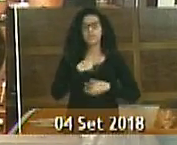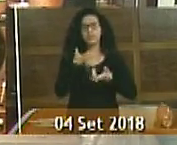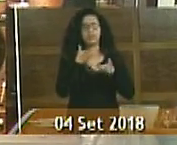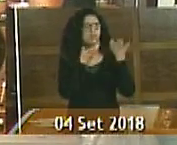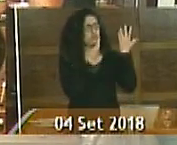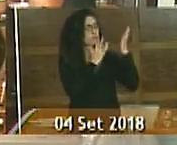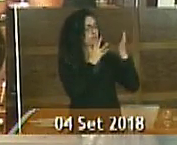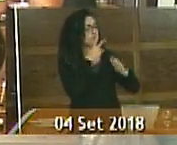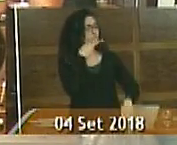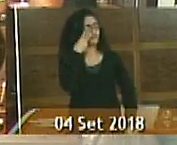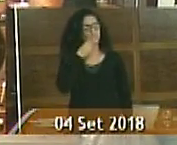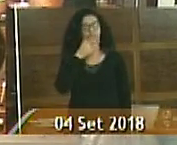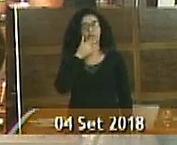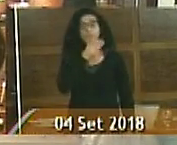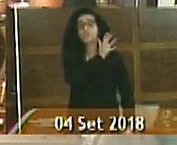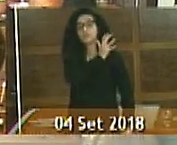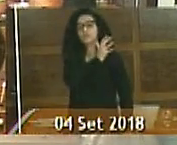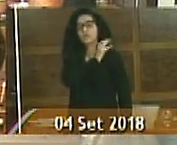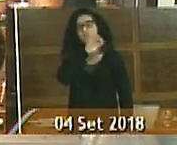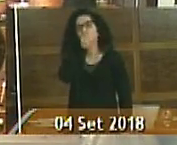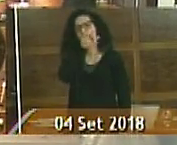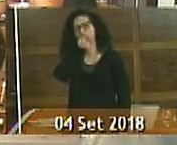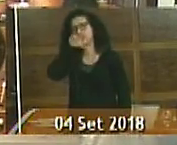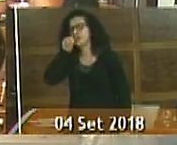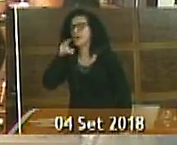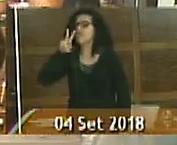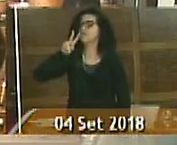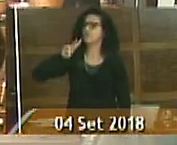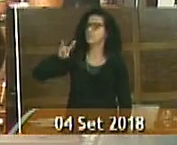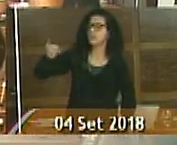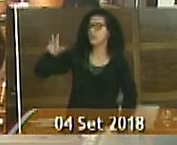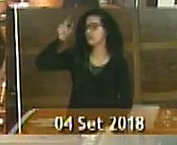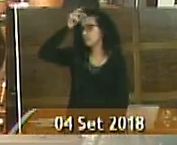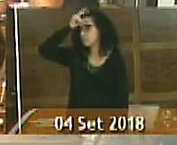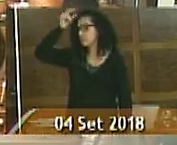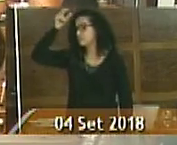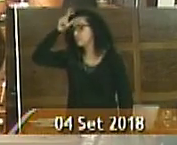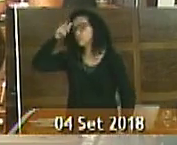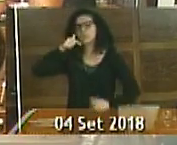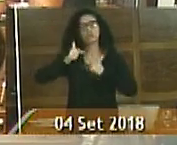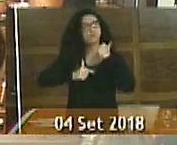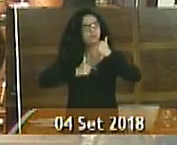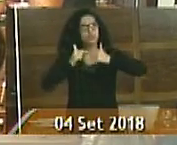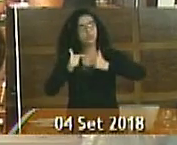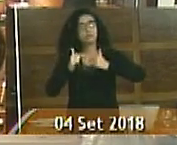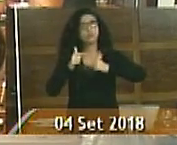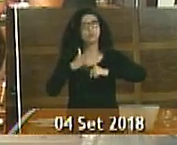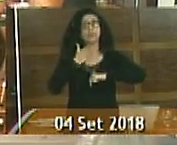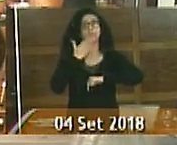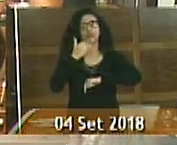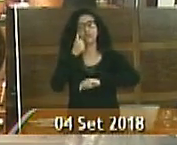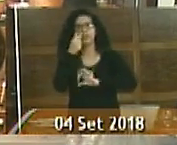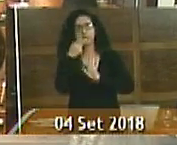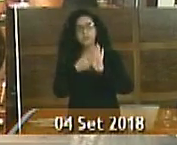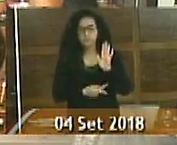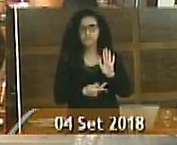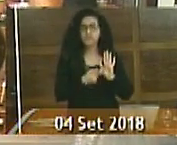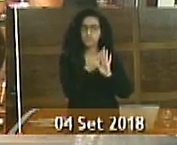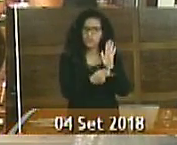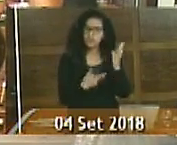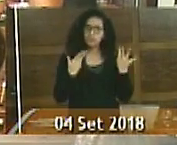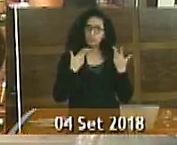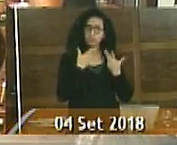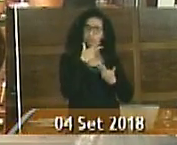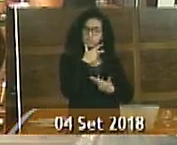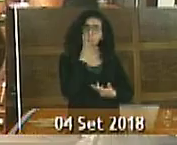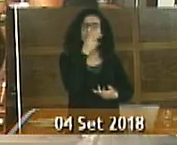de gabinete a gabinete, indo na prefeitura há bastante tempo, buscando implementar esse projeto, um projeto bonito que vai